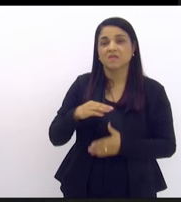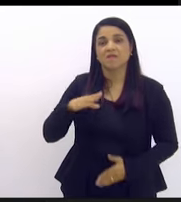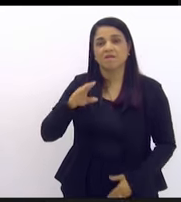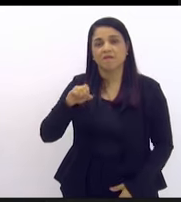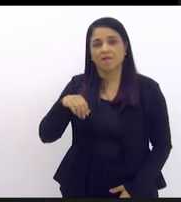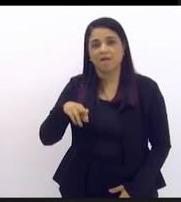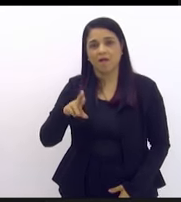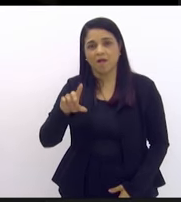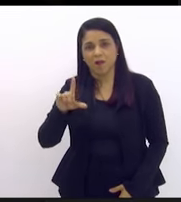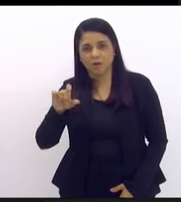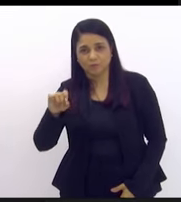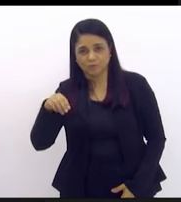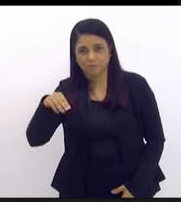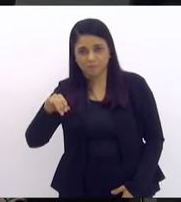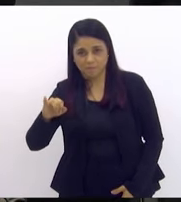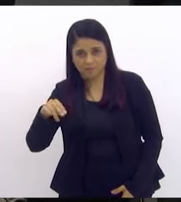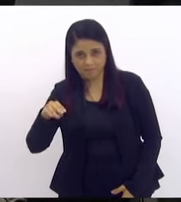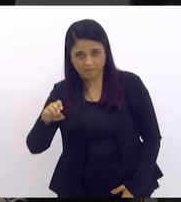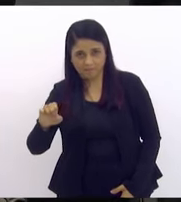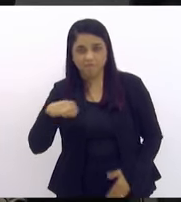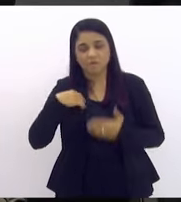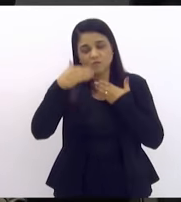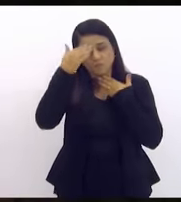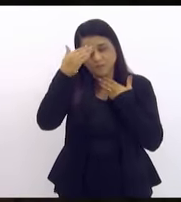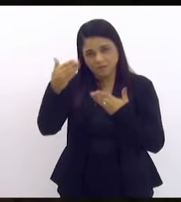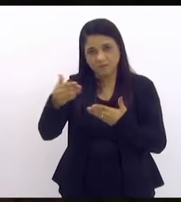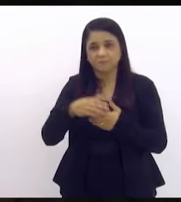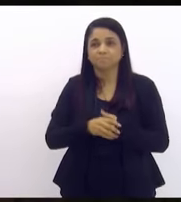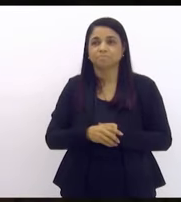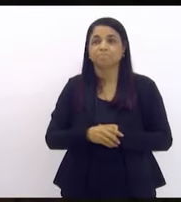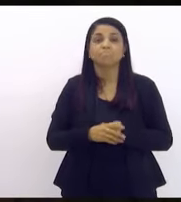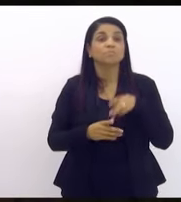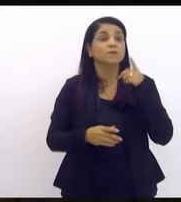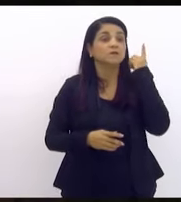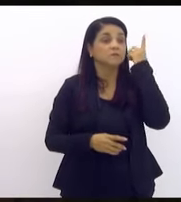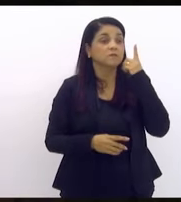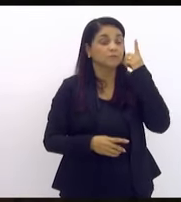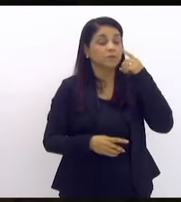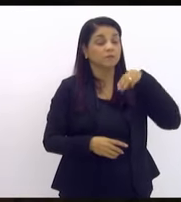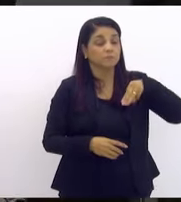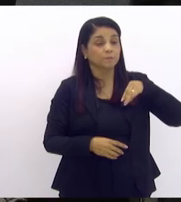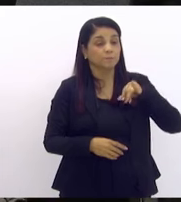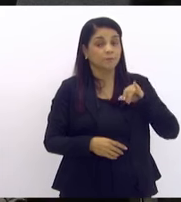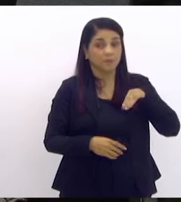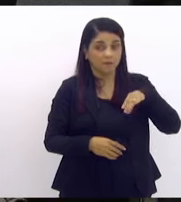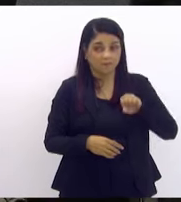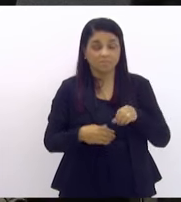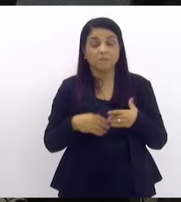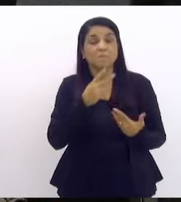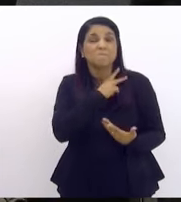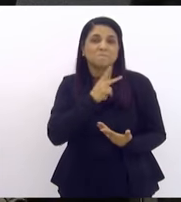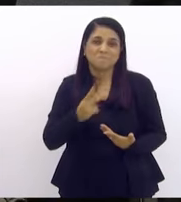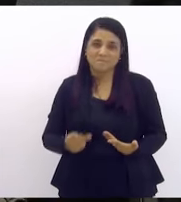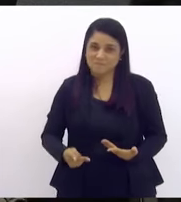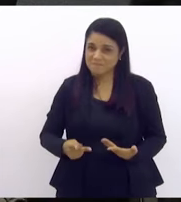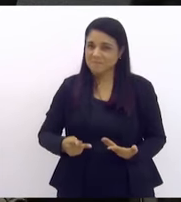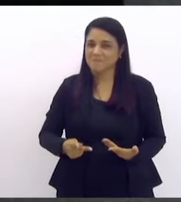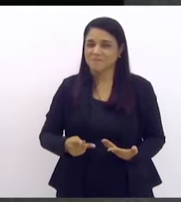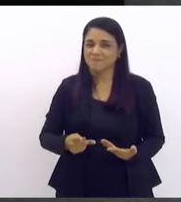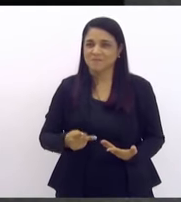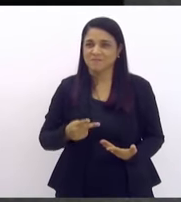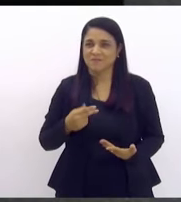Obrigada. Obrigada, deputado. Deputado Carlos Mink. Presidenta, como sempre,